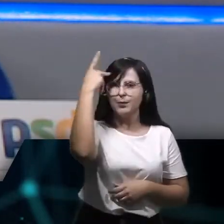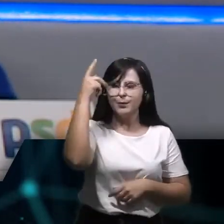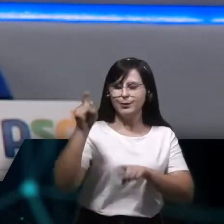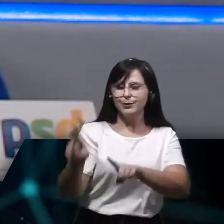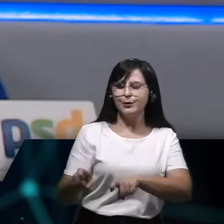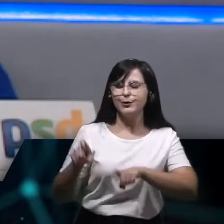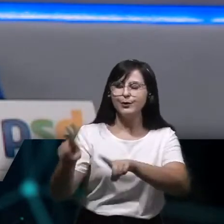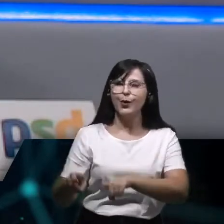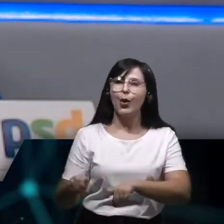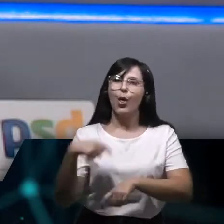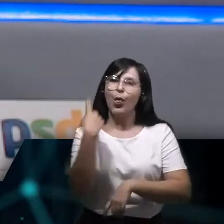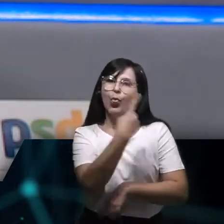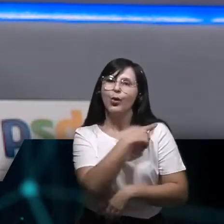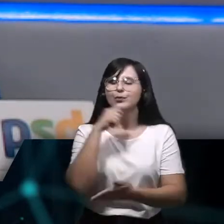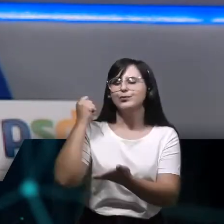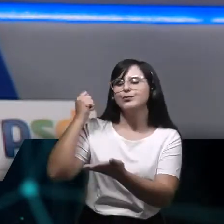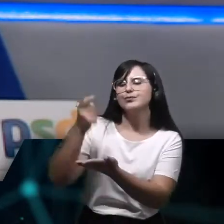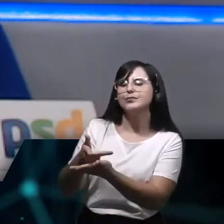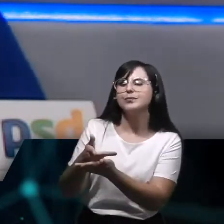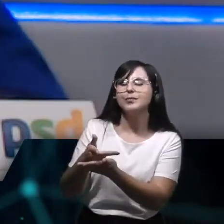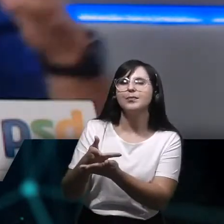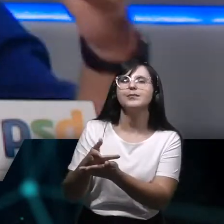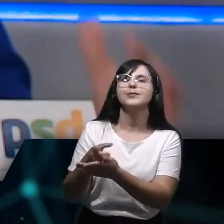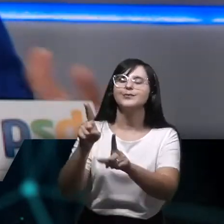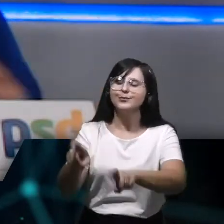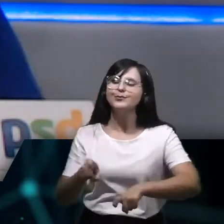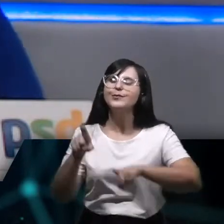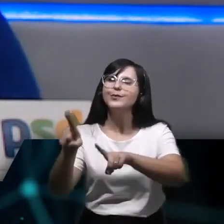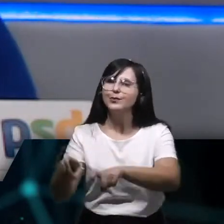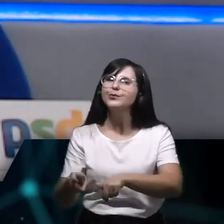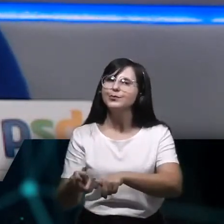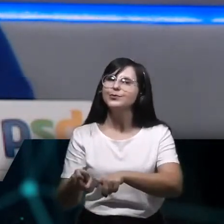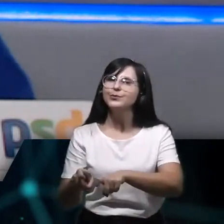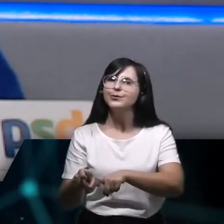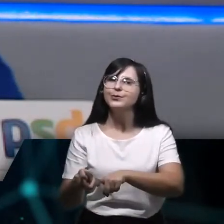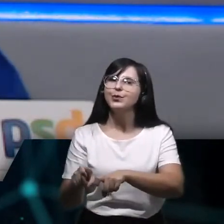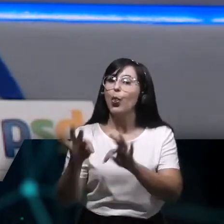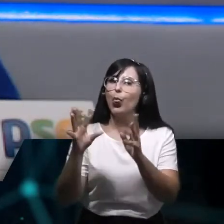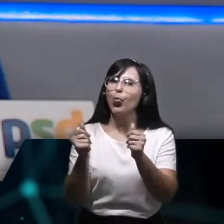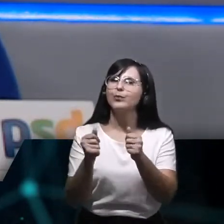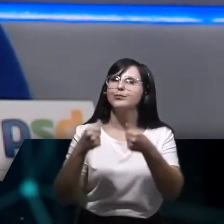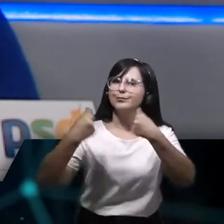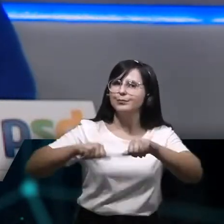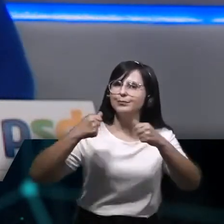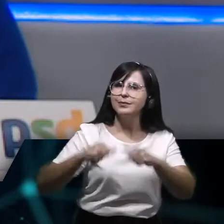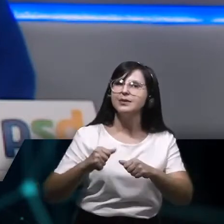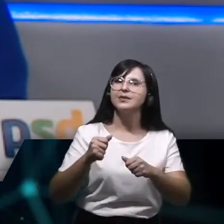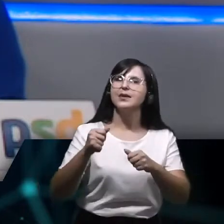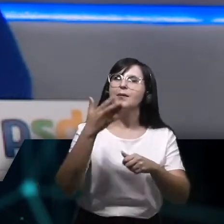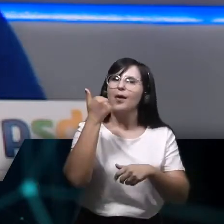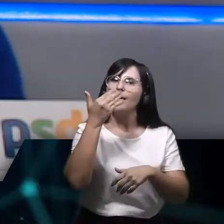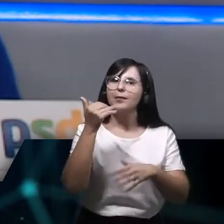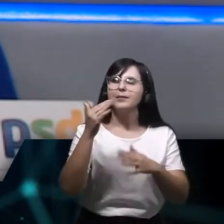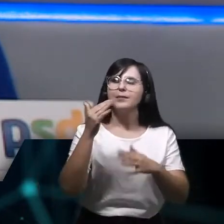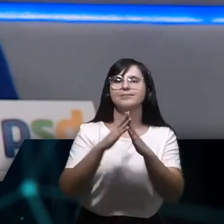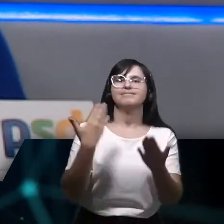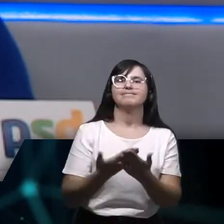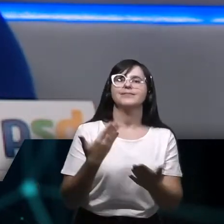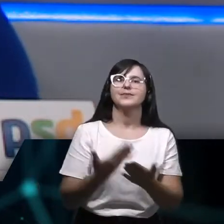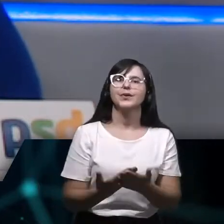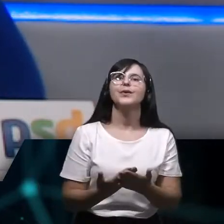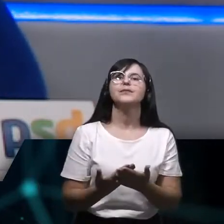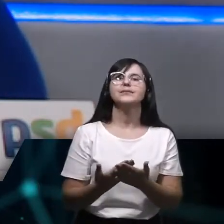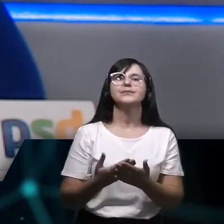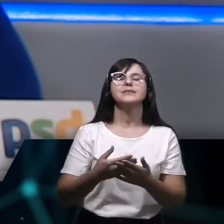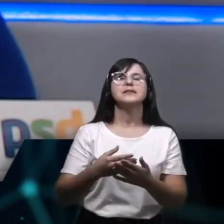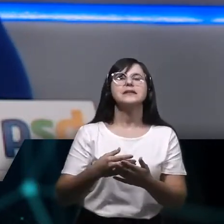R$60 mil da merenda só da agricultura familiar e os outros itens que compõem a merenda para ter uma merenda de qualidade. E